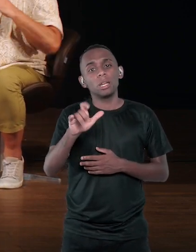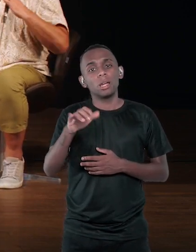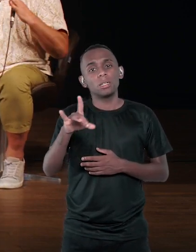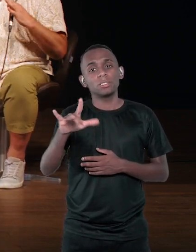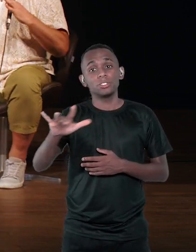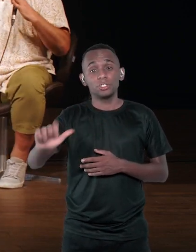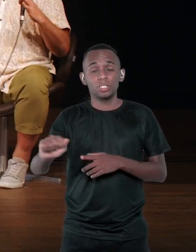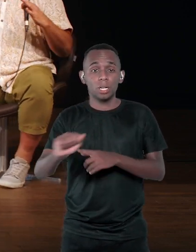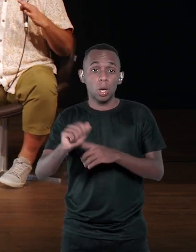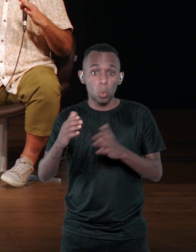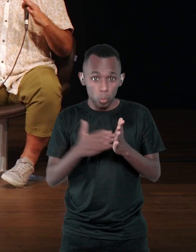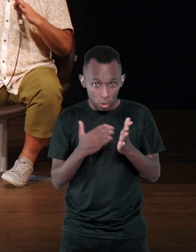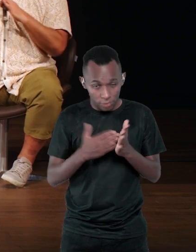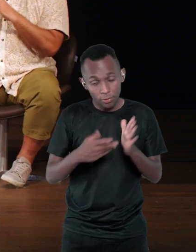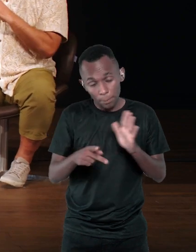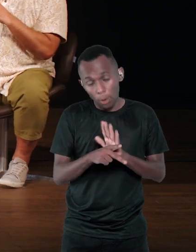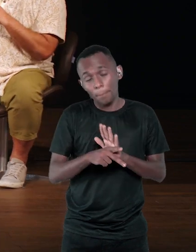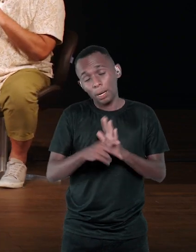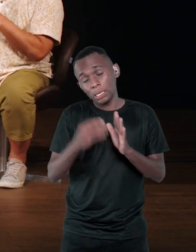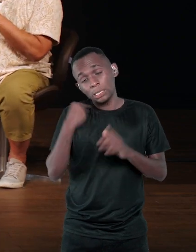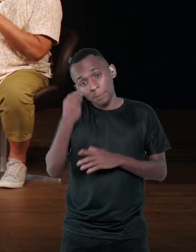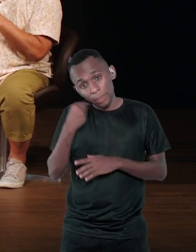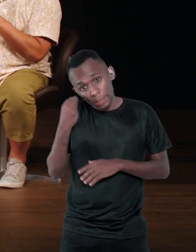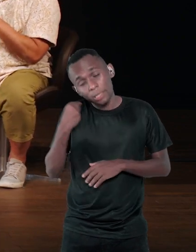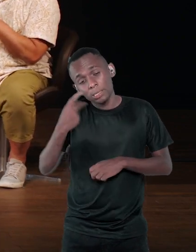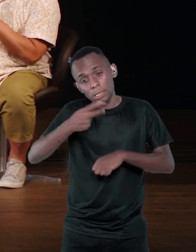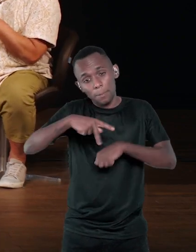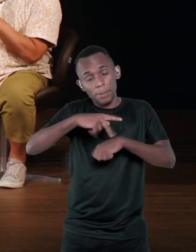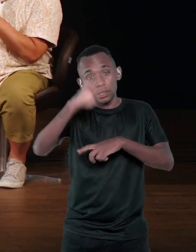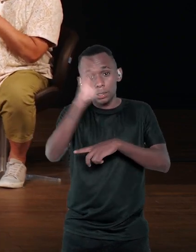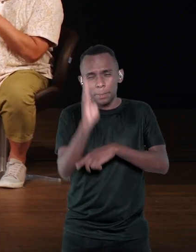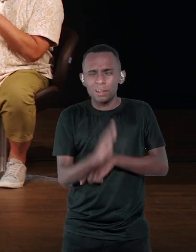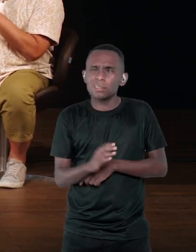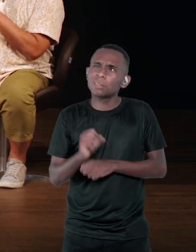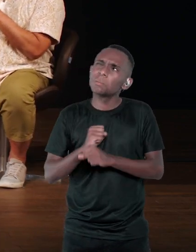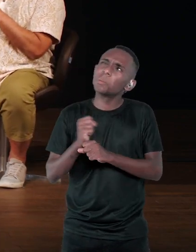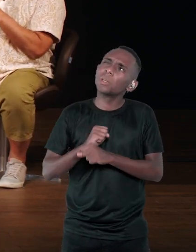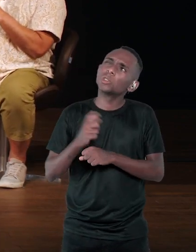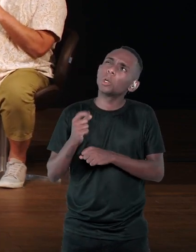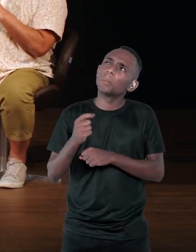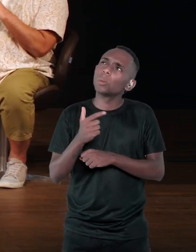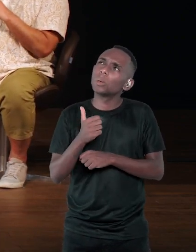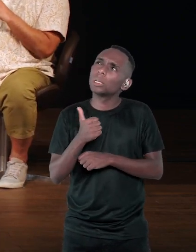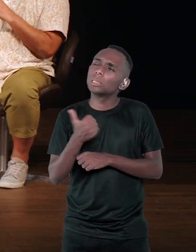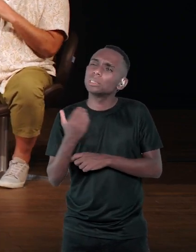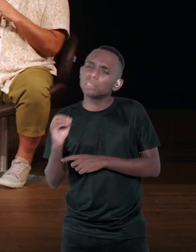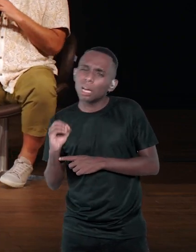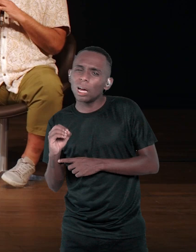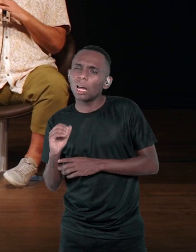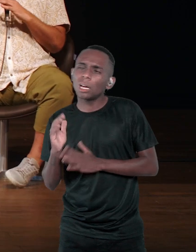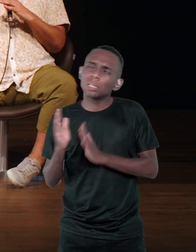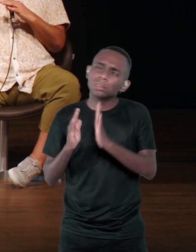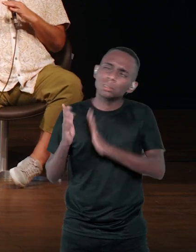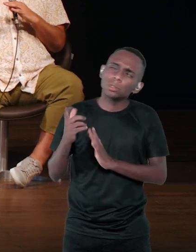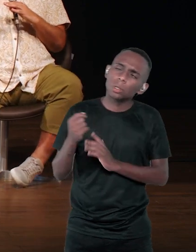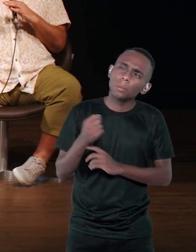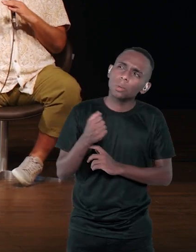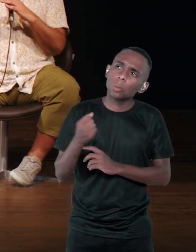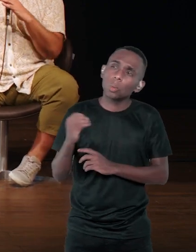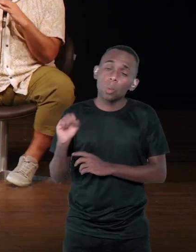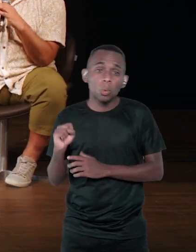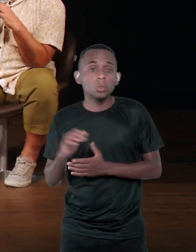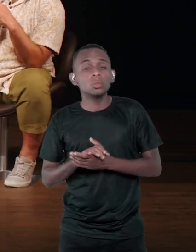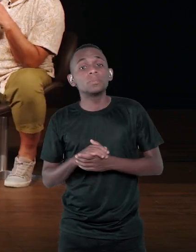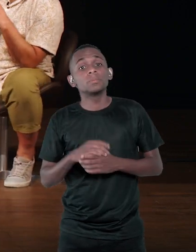e é maravilhoso esse livro, mas acho que ele é de 2010, 2008, tem um tempinho ali.